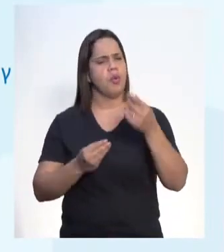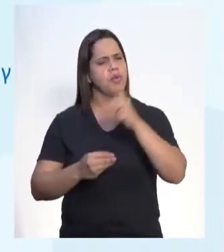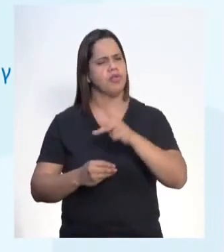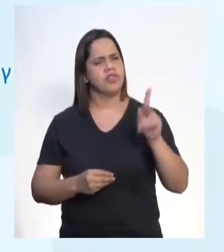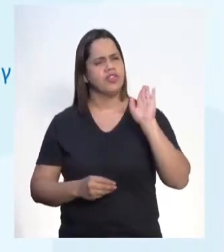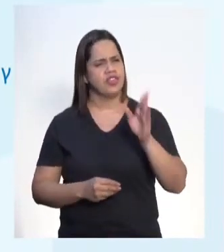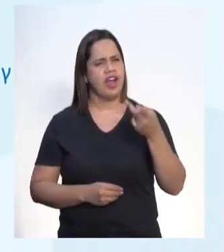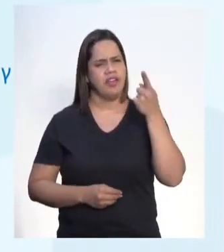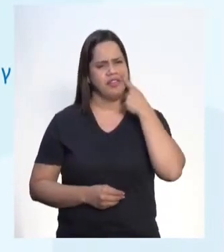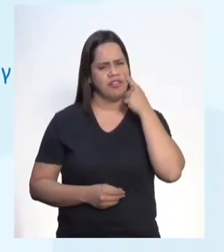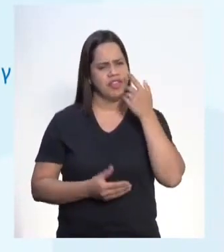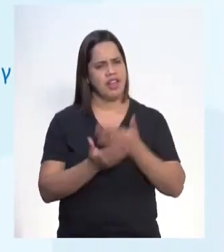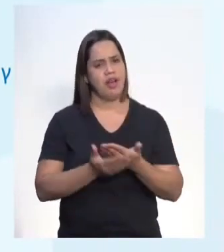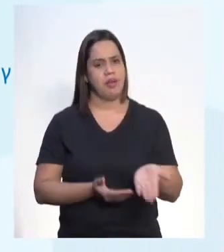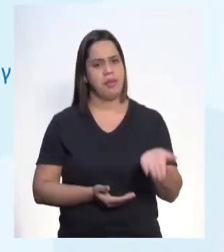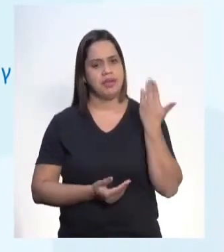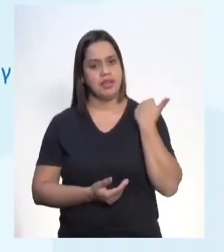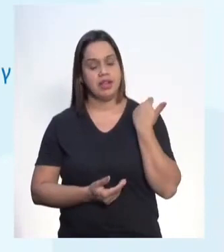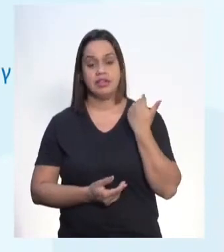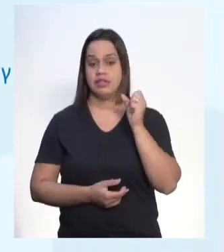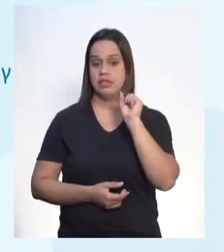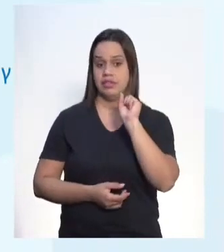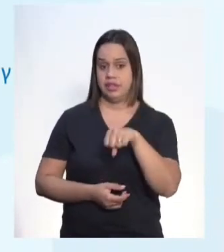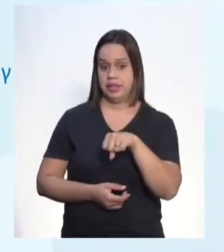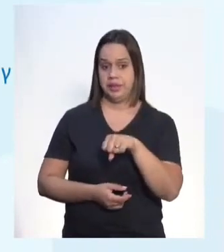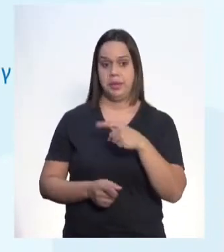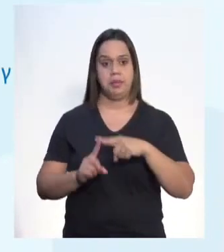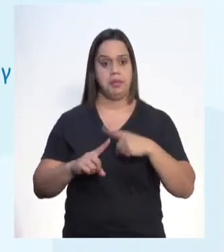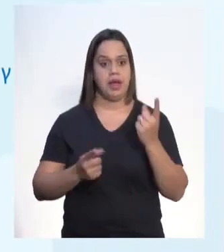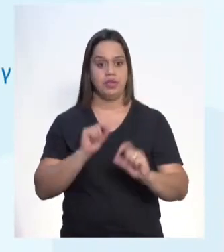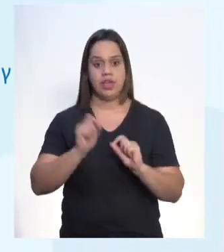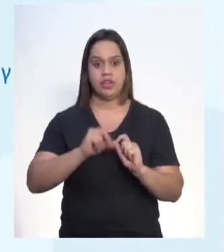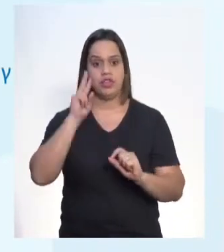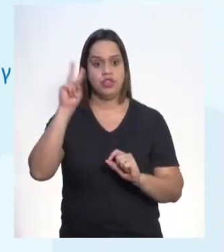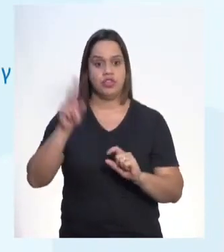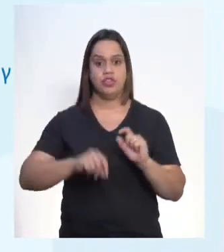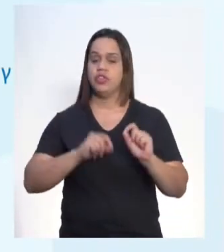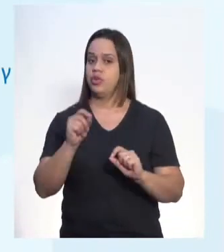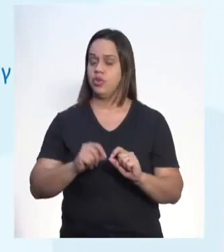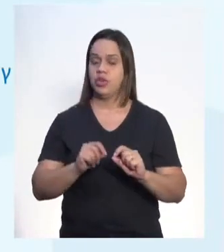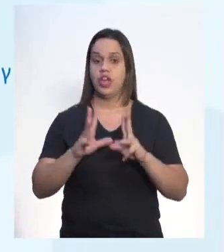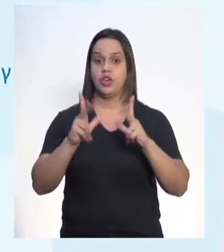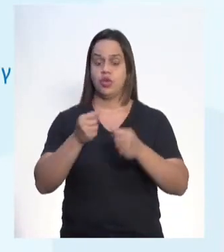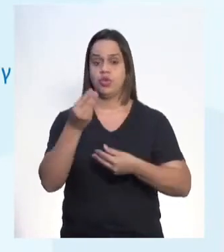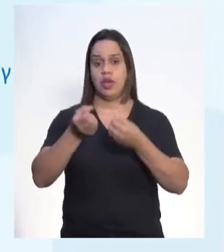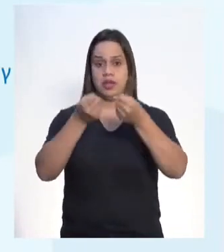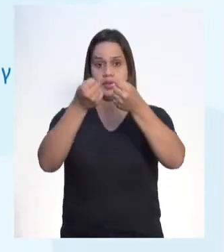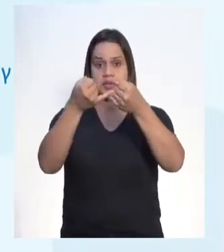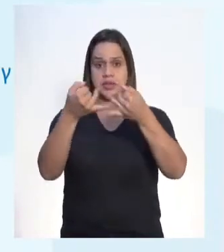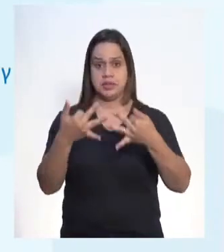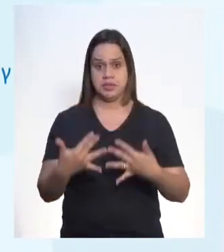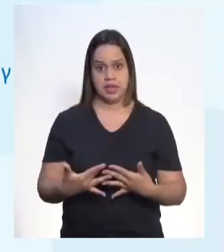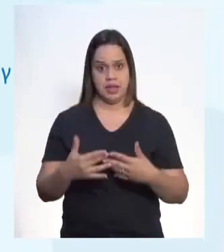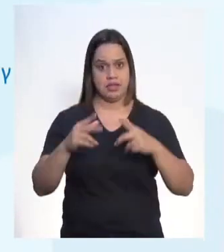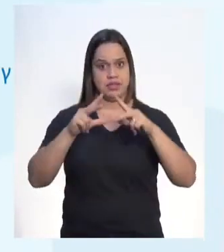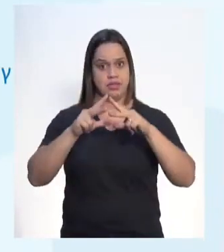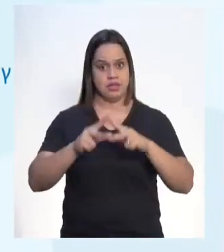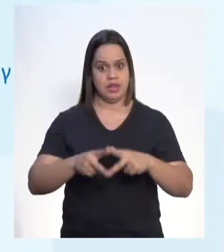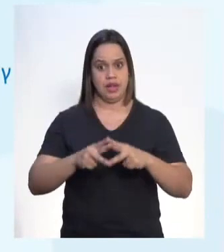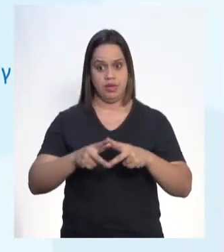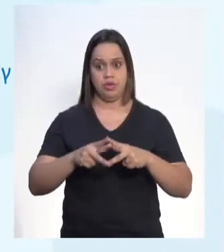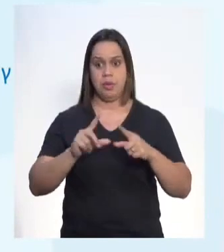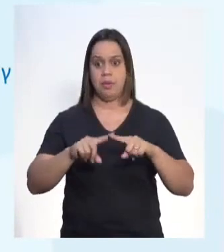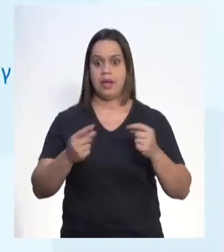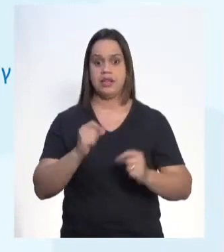professora, eu vi isso na aula passada. Sim, nós vimos na classificação dos triângulos. E lembra,